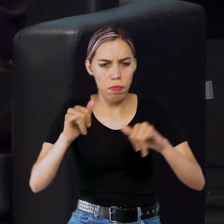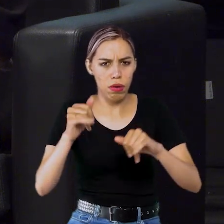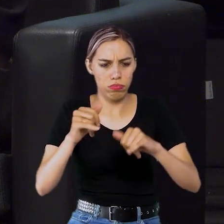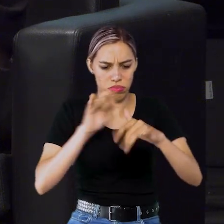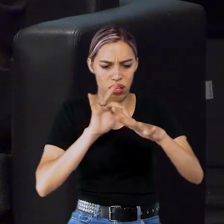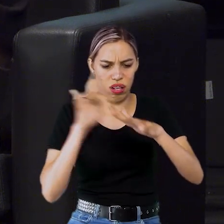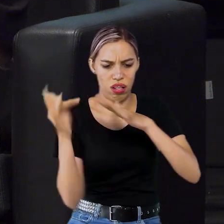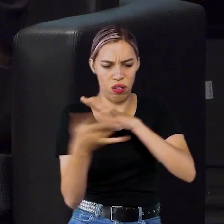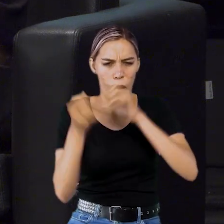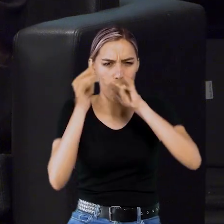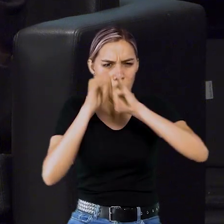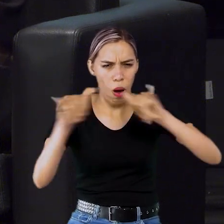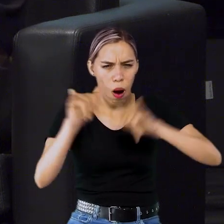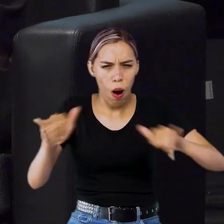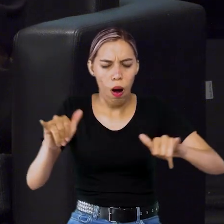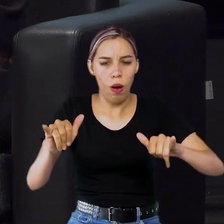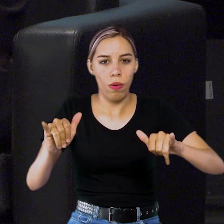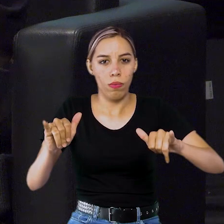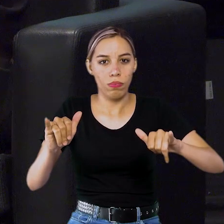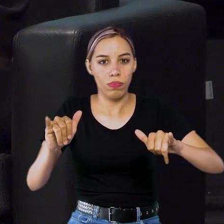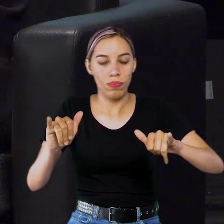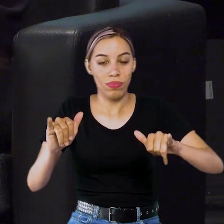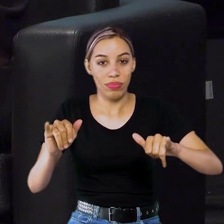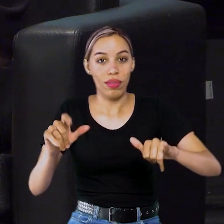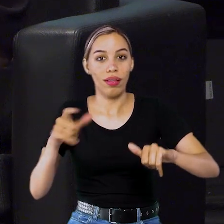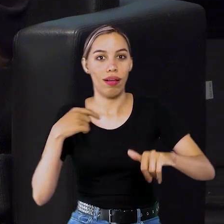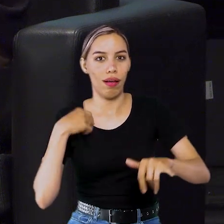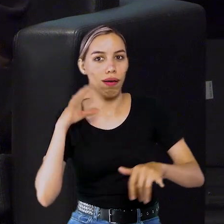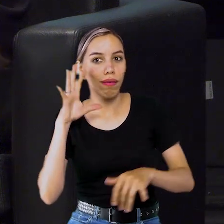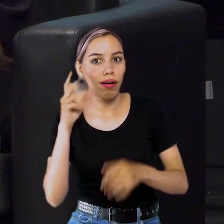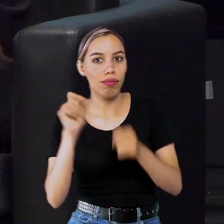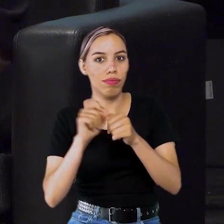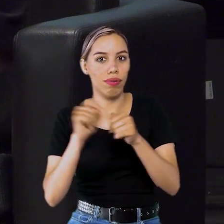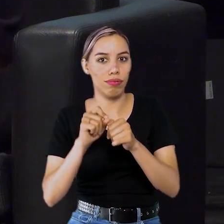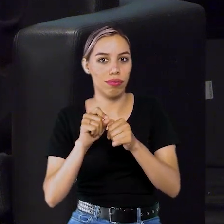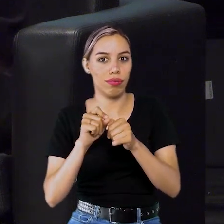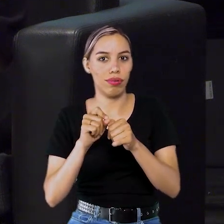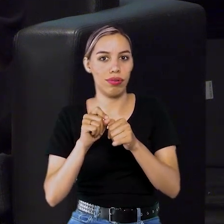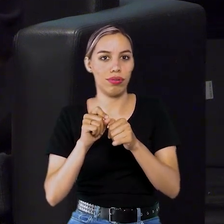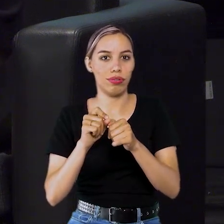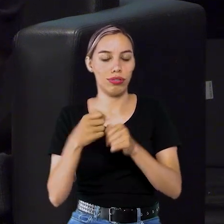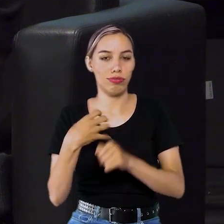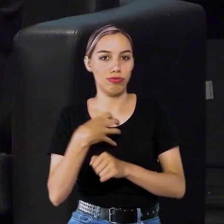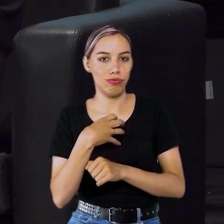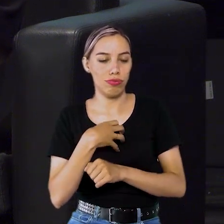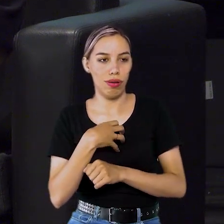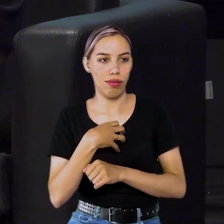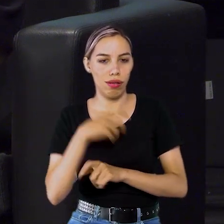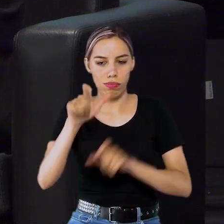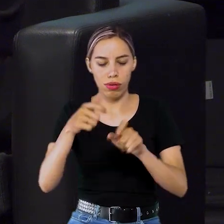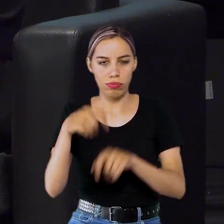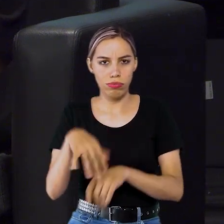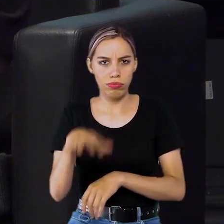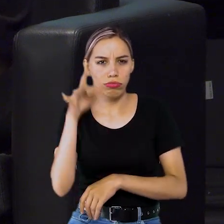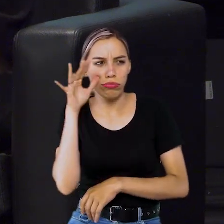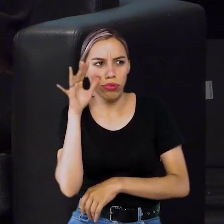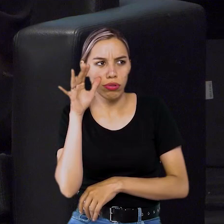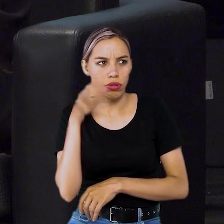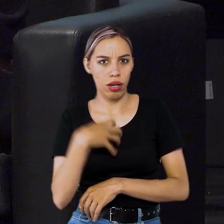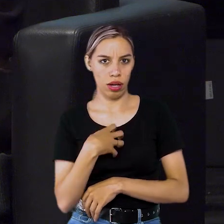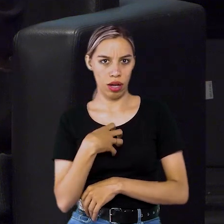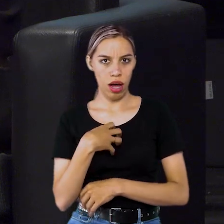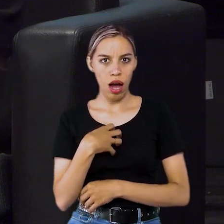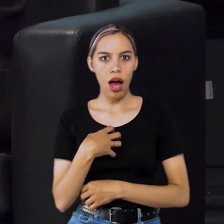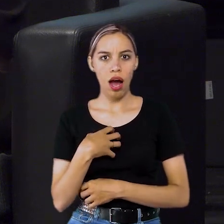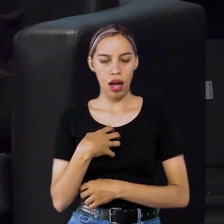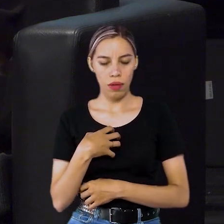fazendo isso de uma forma que eu acho que é a que mais toca as pessoas, né? Porque, como foi